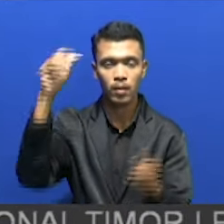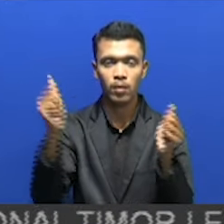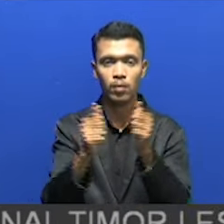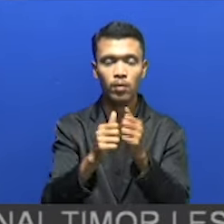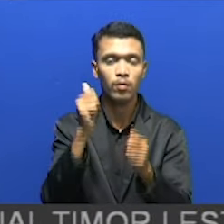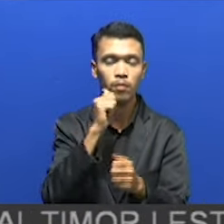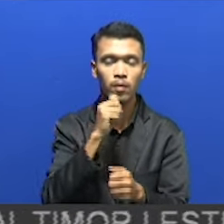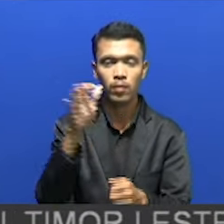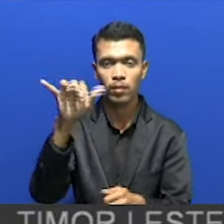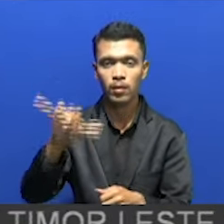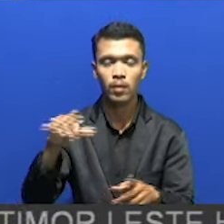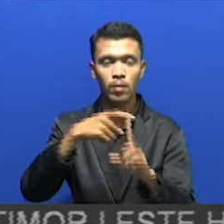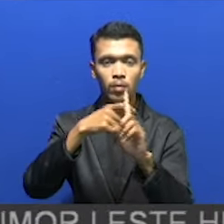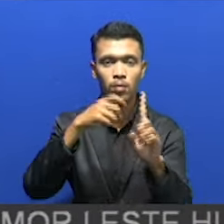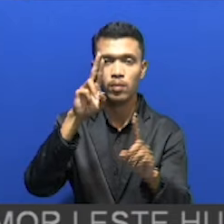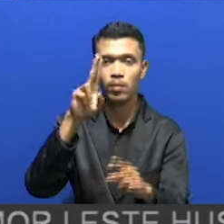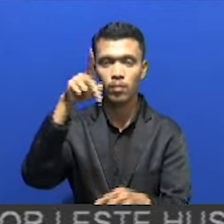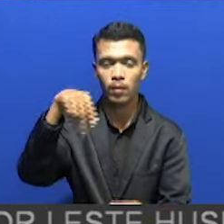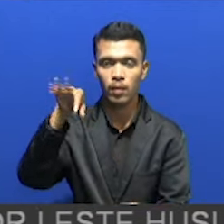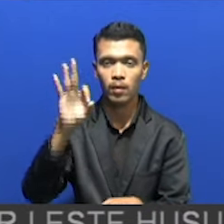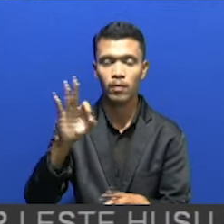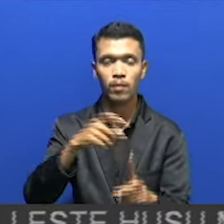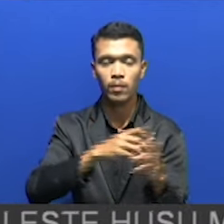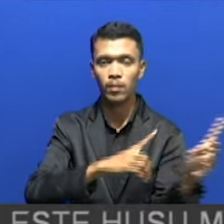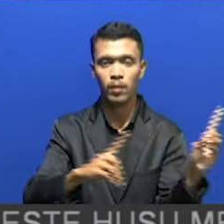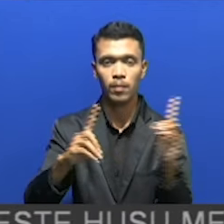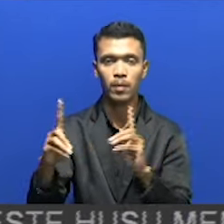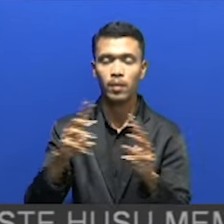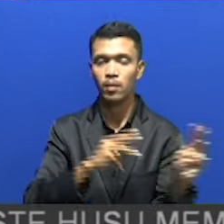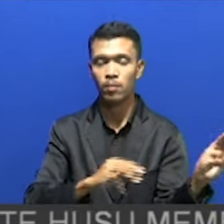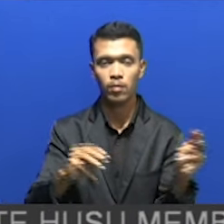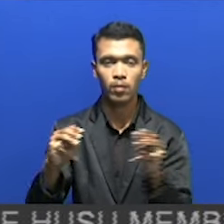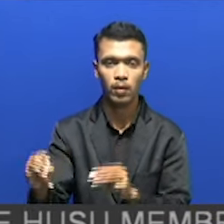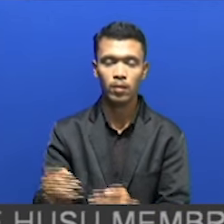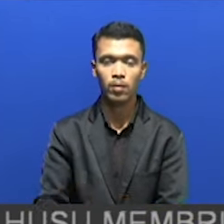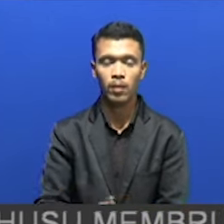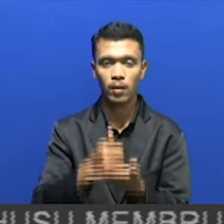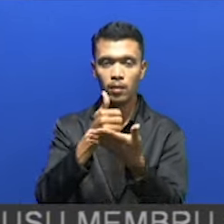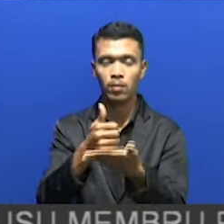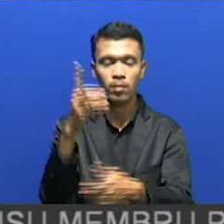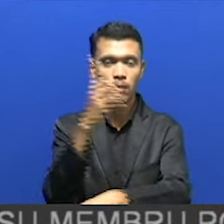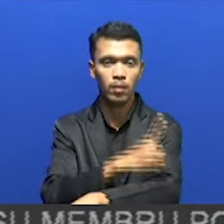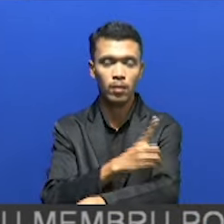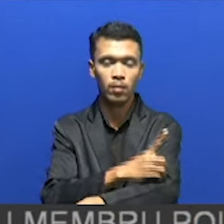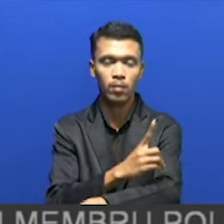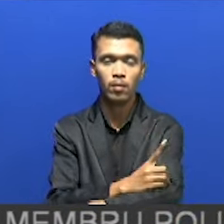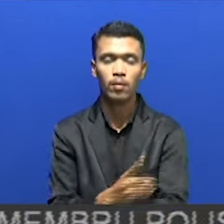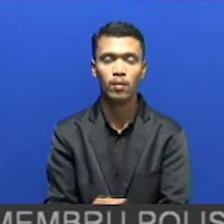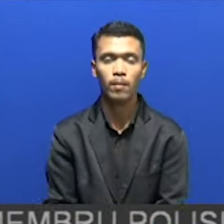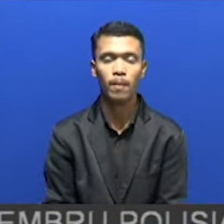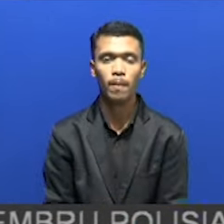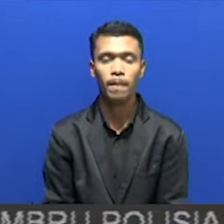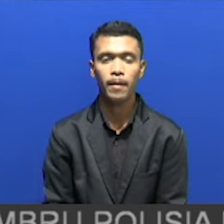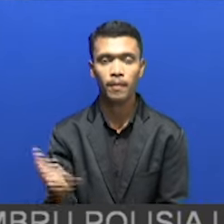UPF, ne, neve adopta ba mudança, dignifica lorloron, uniformidade,